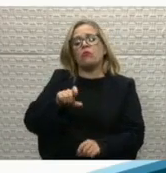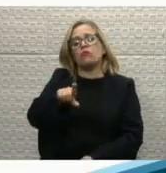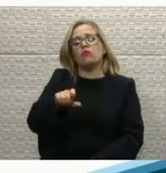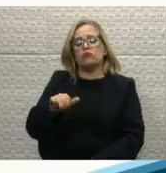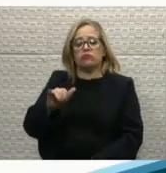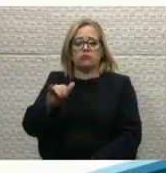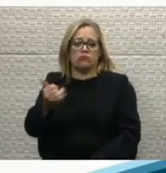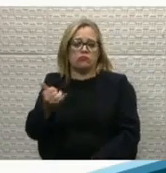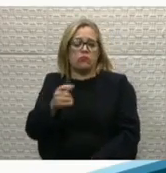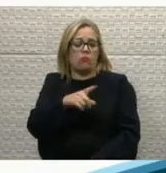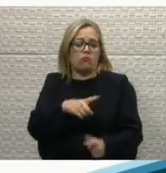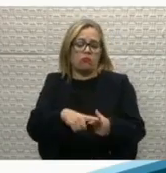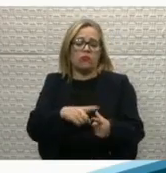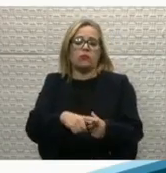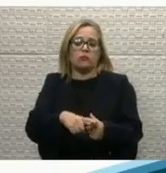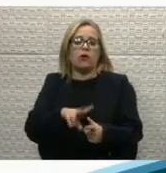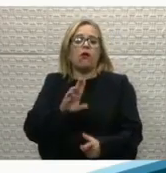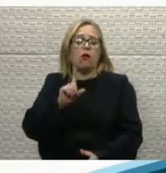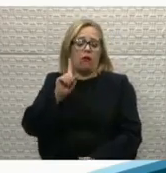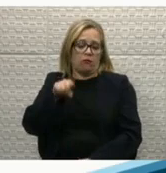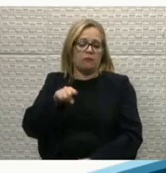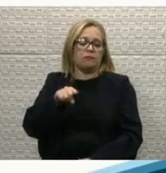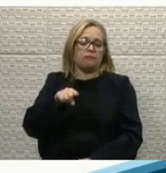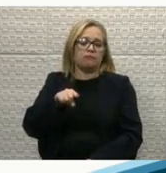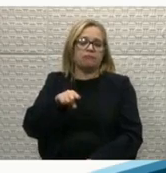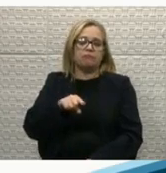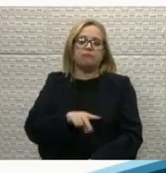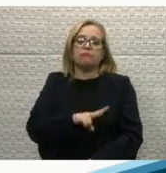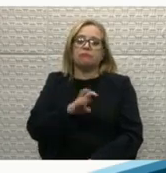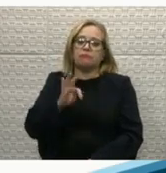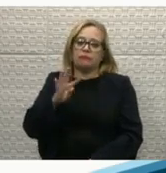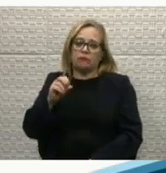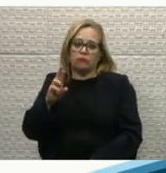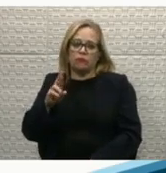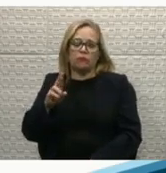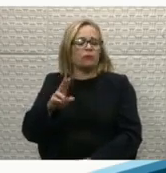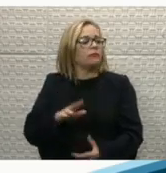porque eu sei que ele é um vetor de R2, então ele tem 2 componentes.